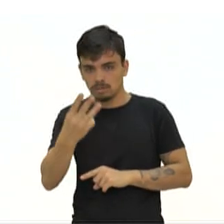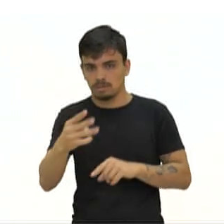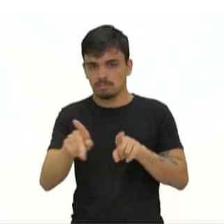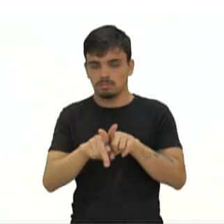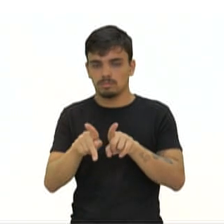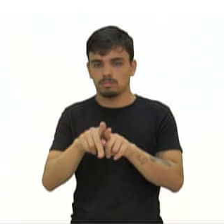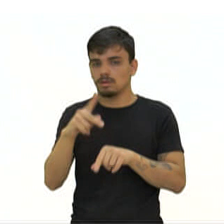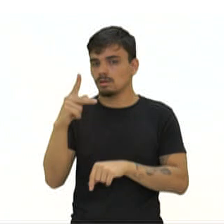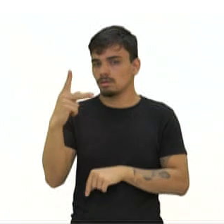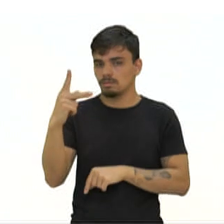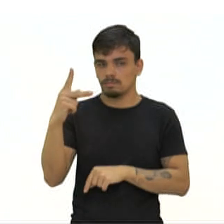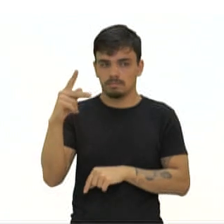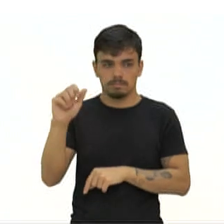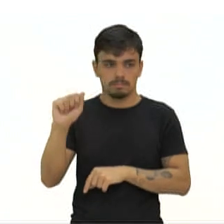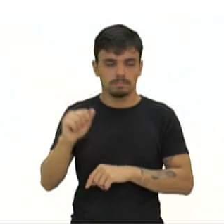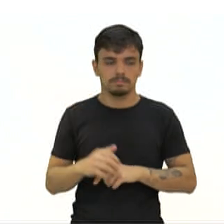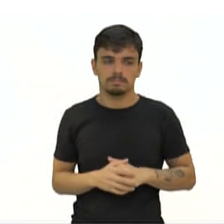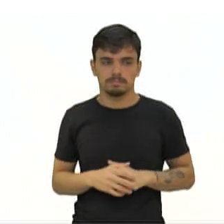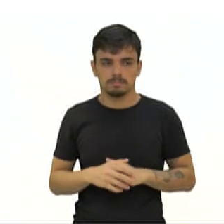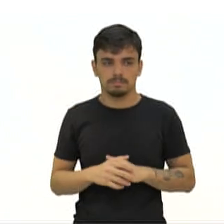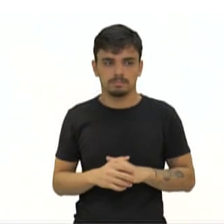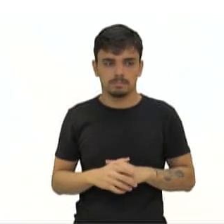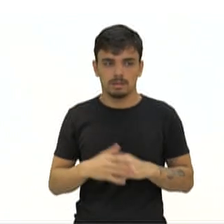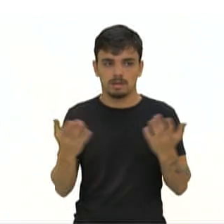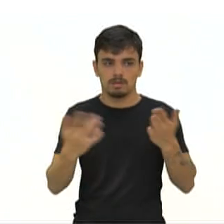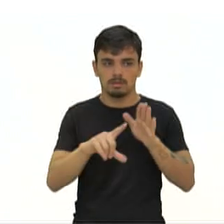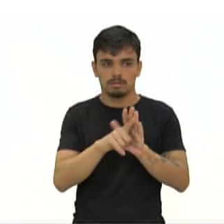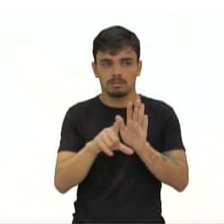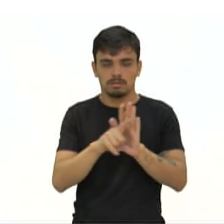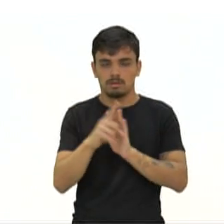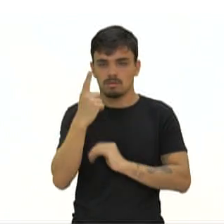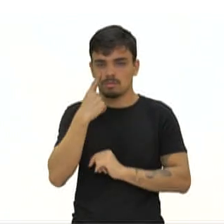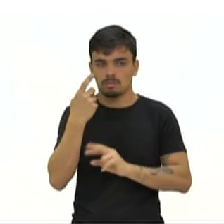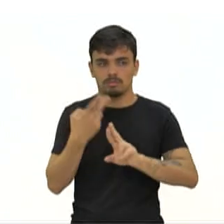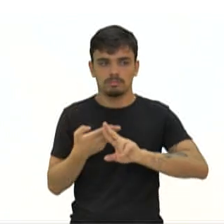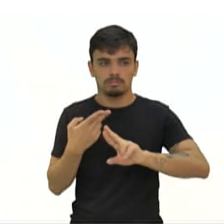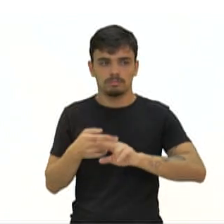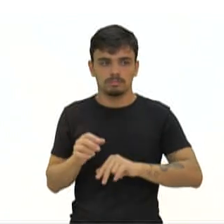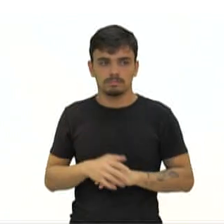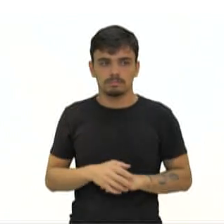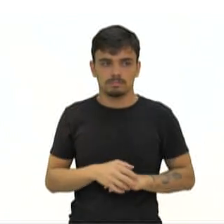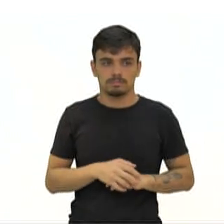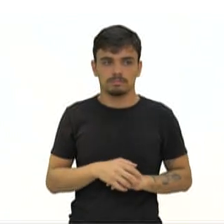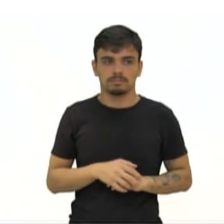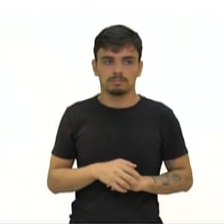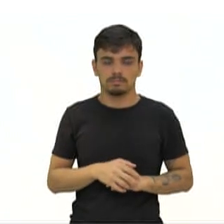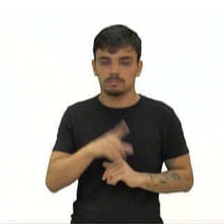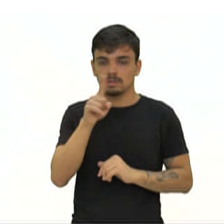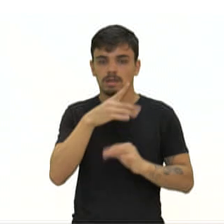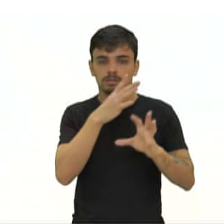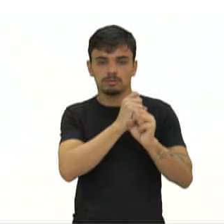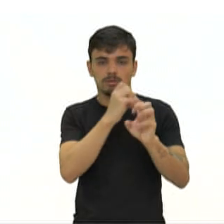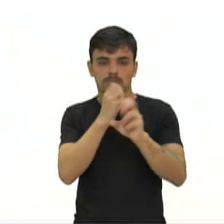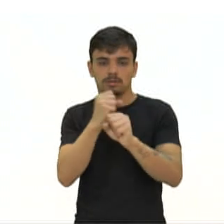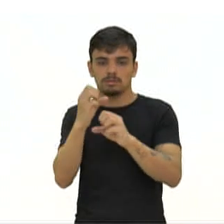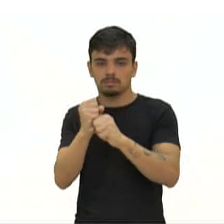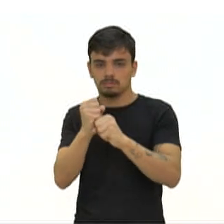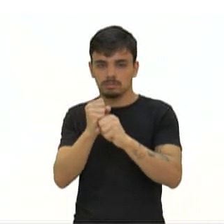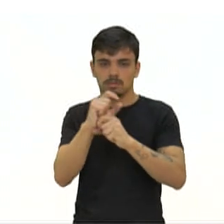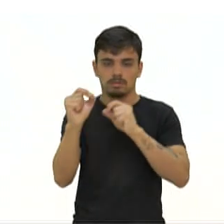três correntes. Aplico a lei dos nós. A corrente da fonte é a soma das três correntes em